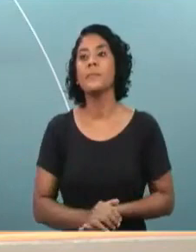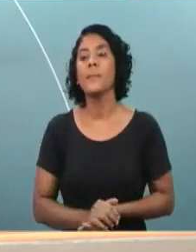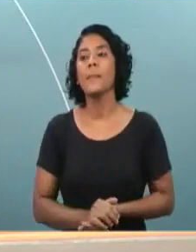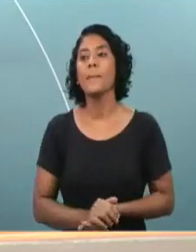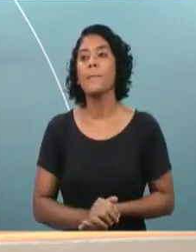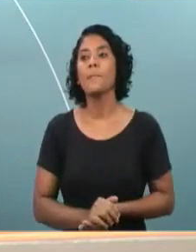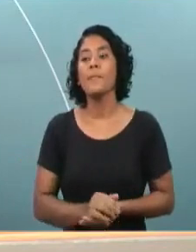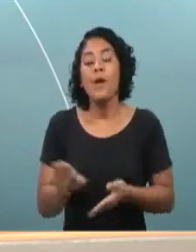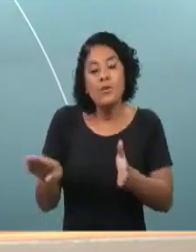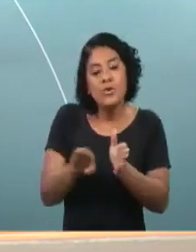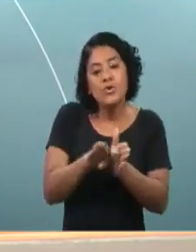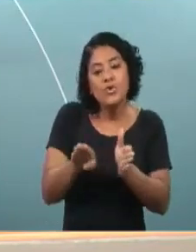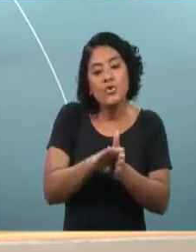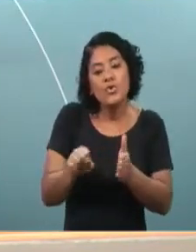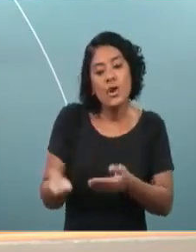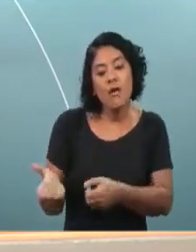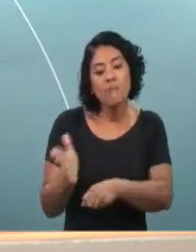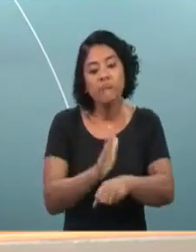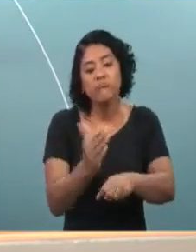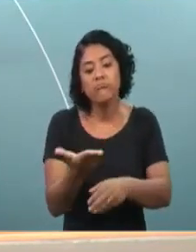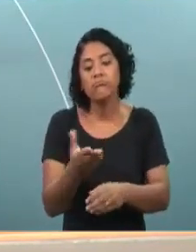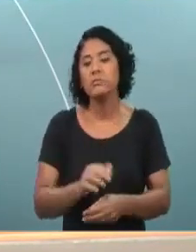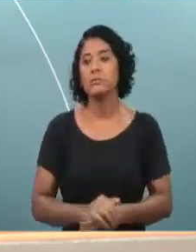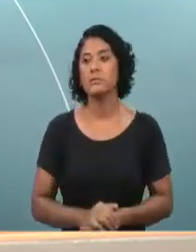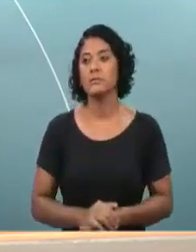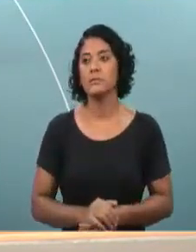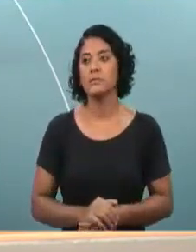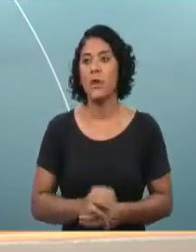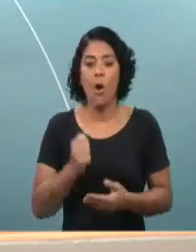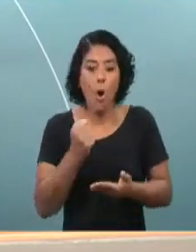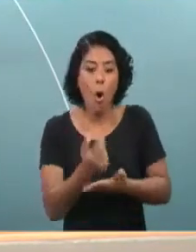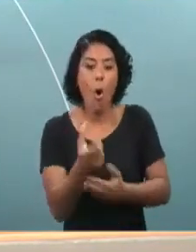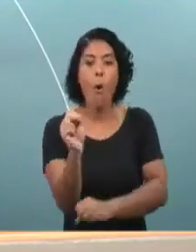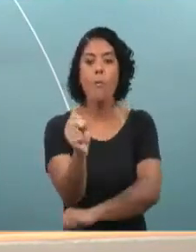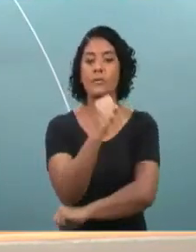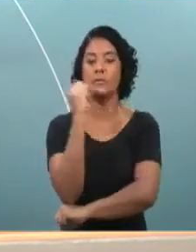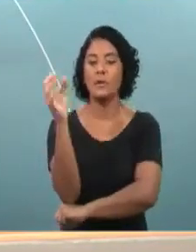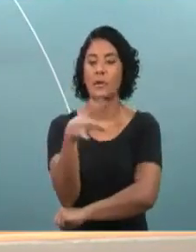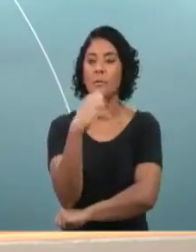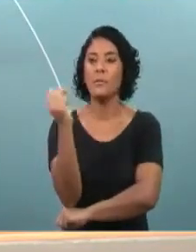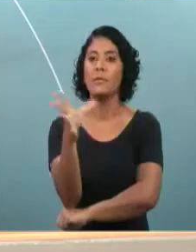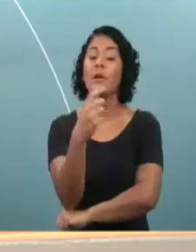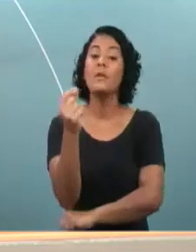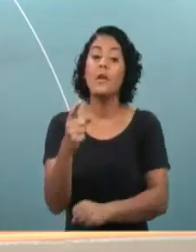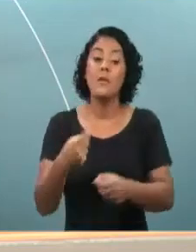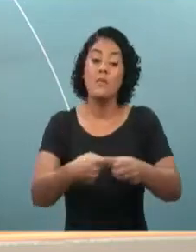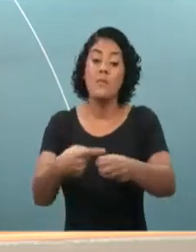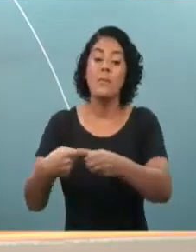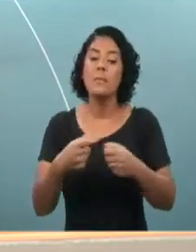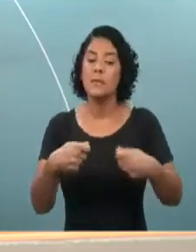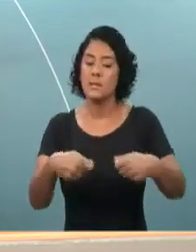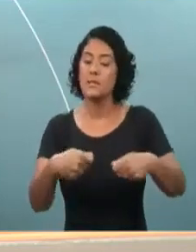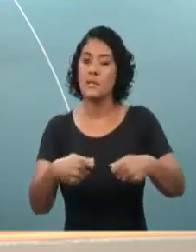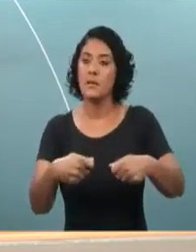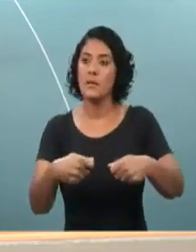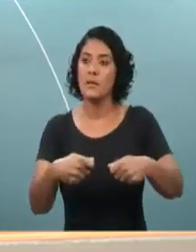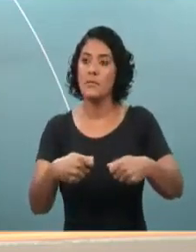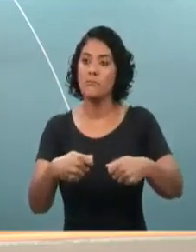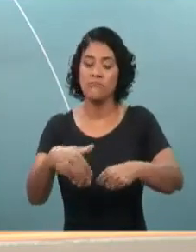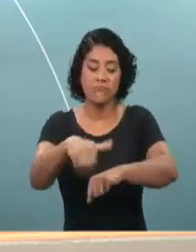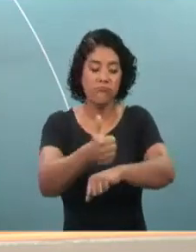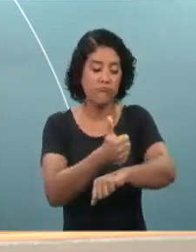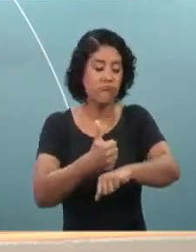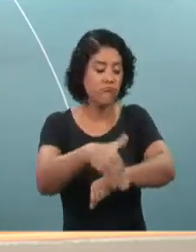chega o benefício na ponta. Seja com compra de ambulâncias para aqueles municípios que precisam, sejam com calçamento